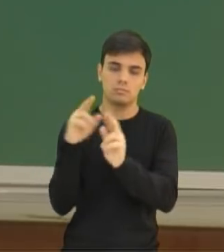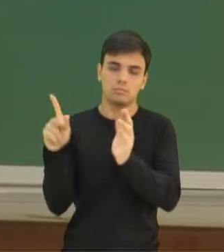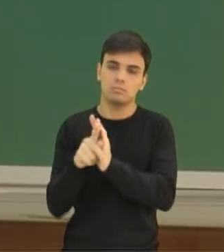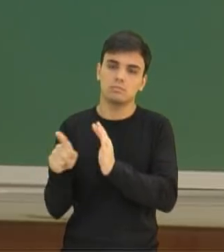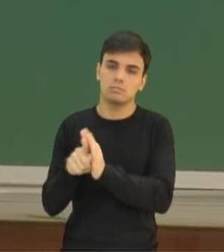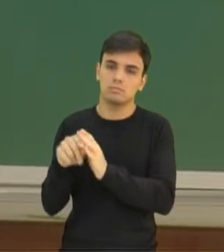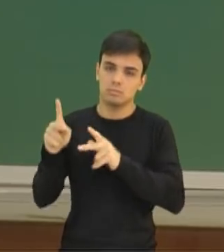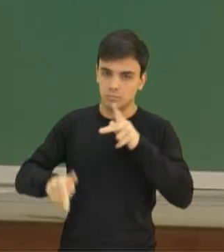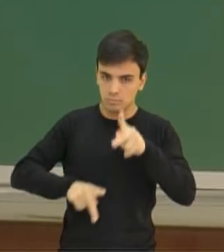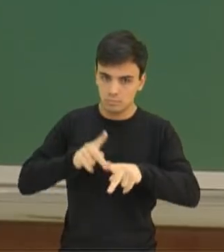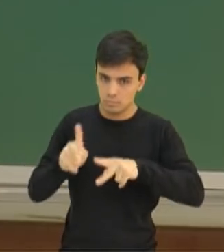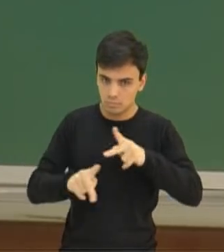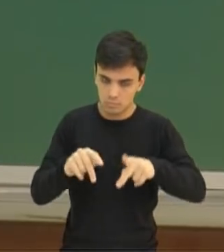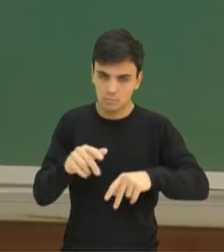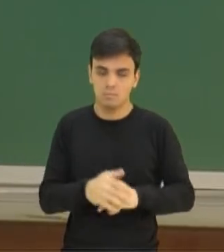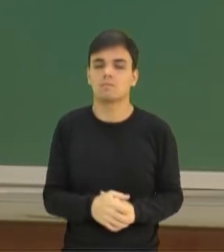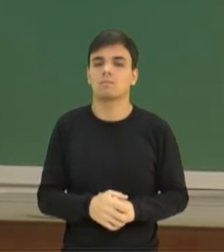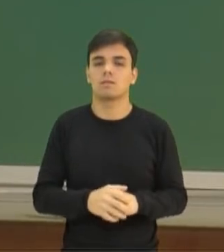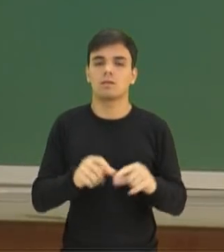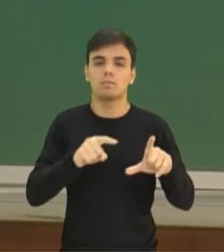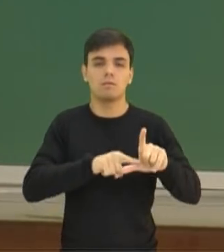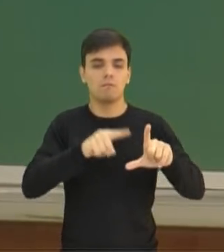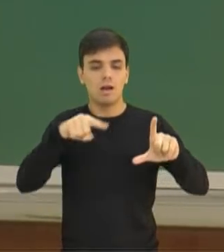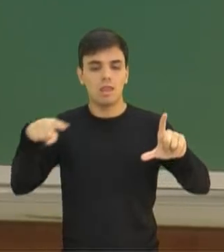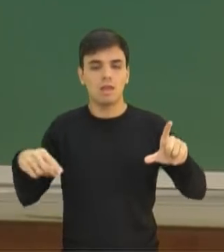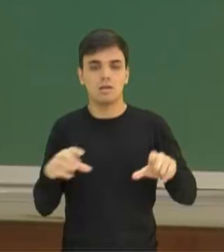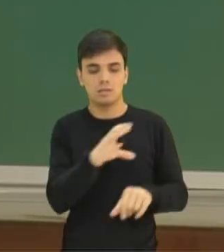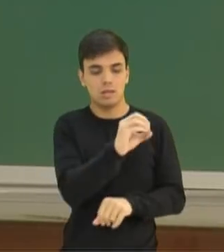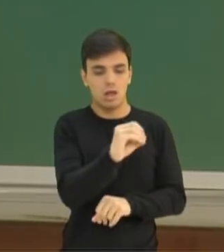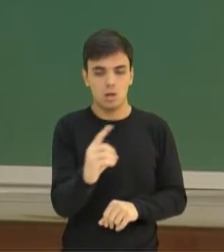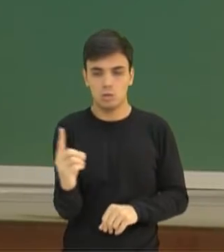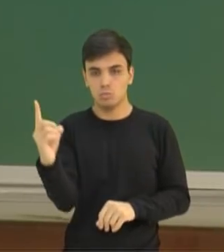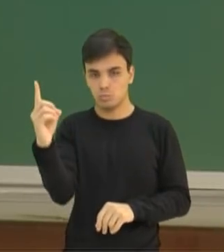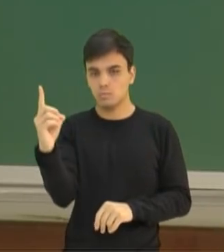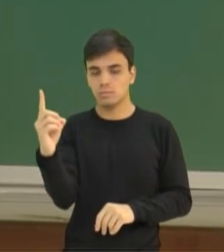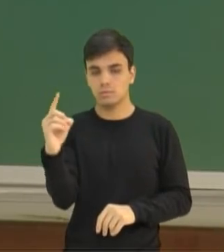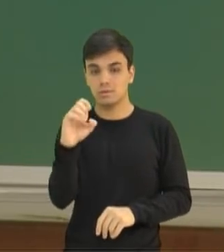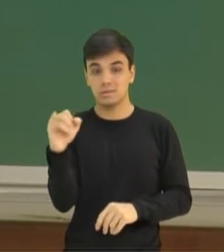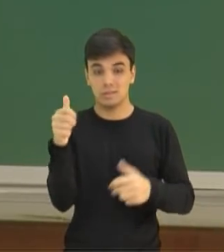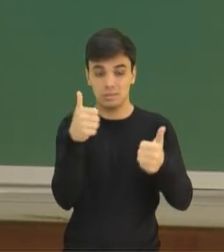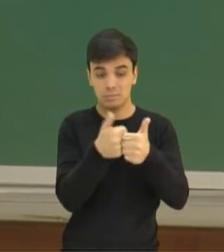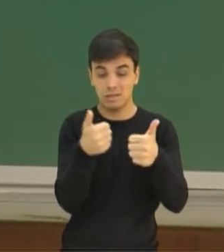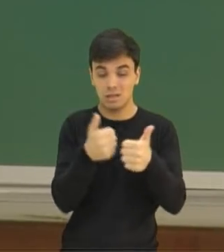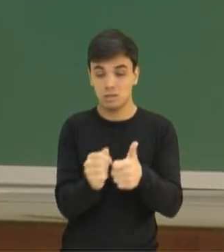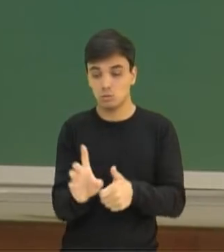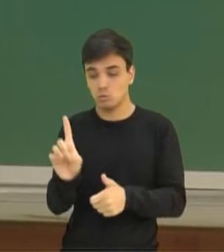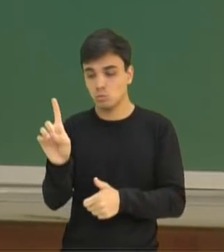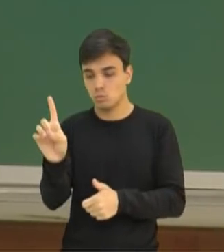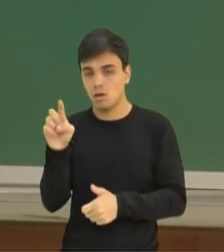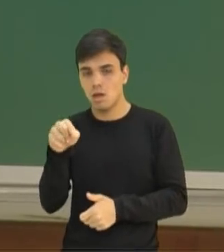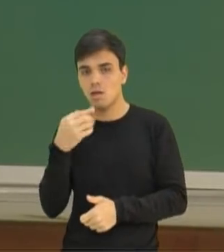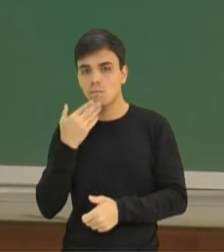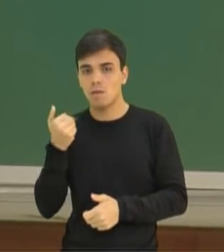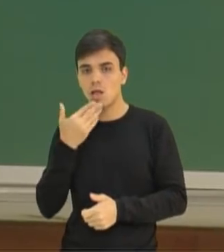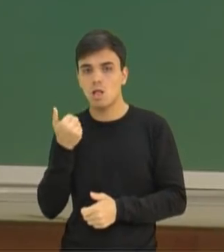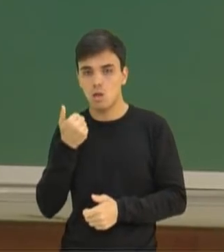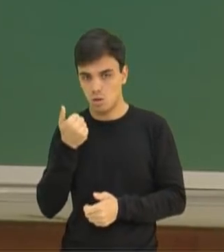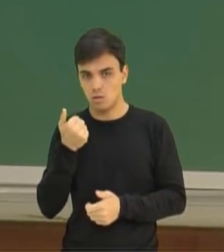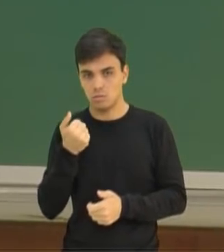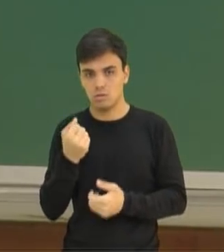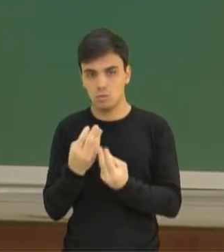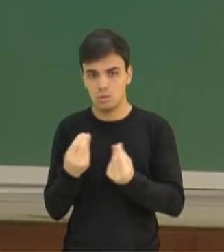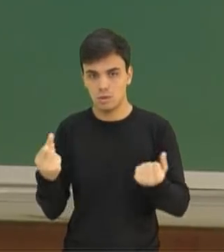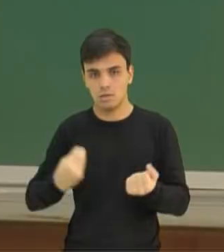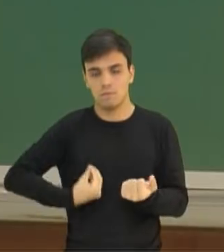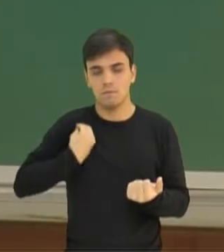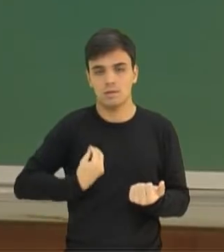população. Também vai variar de 0 a 1. Quanto mais próximo de 1, melhor é a qualidade de vida da população naquele